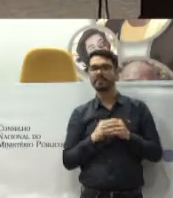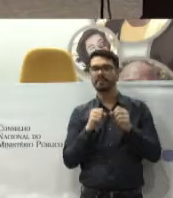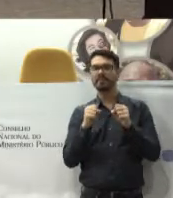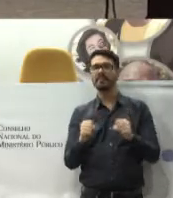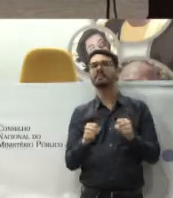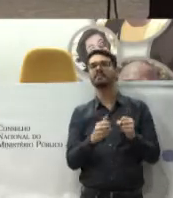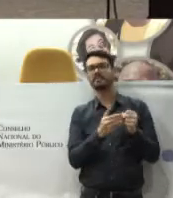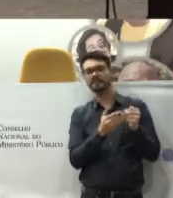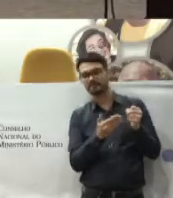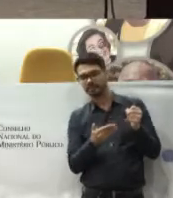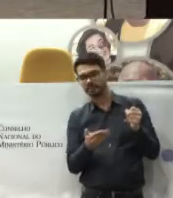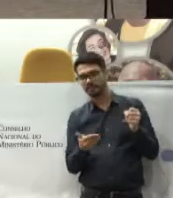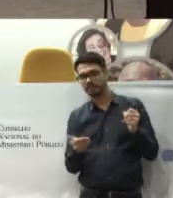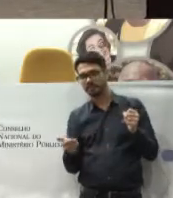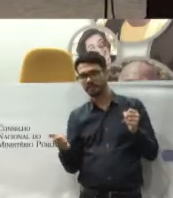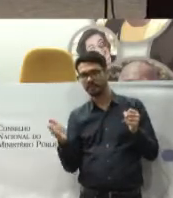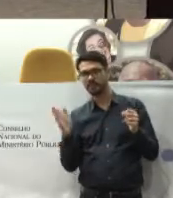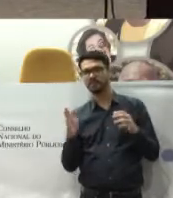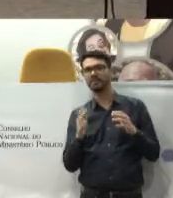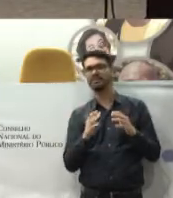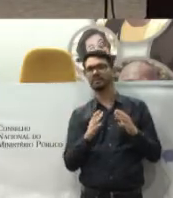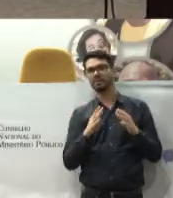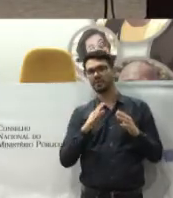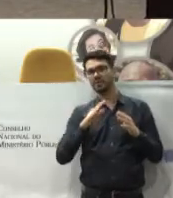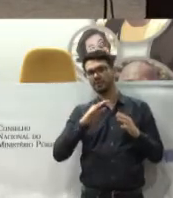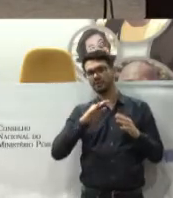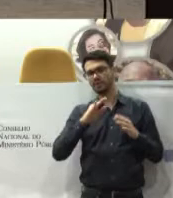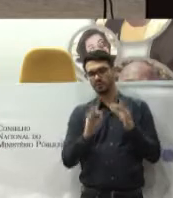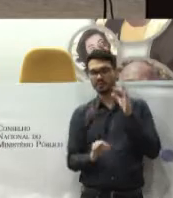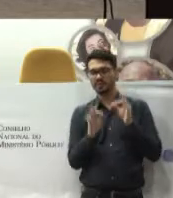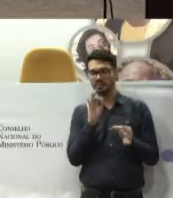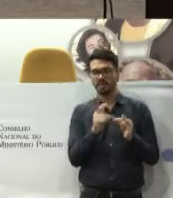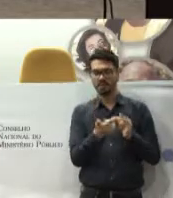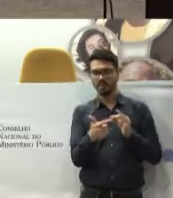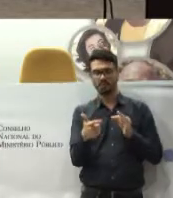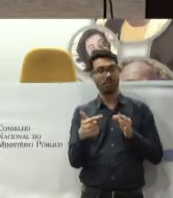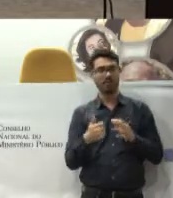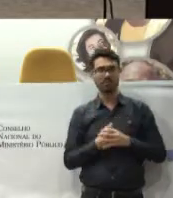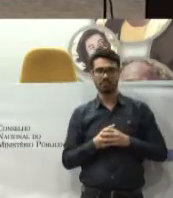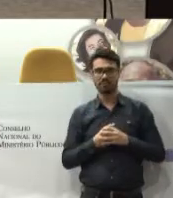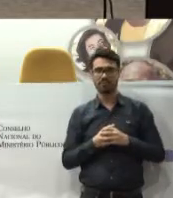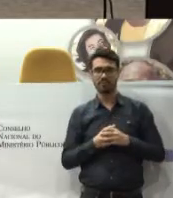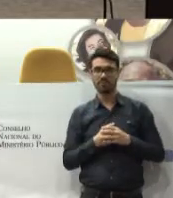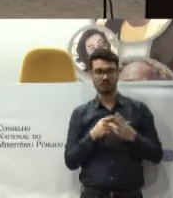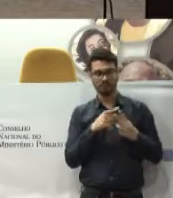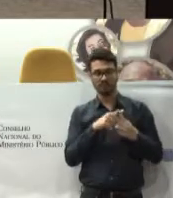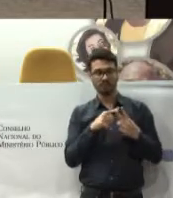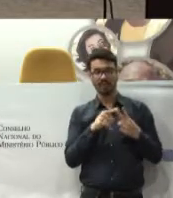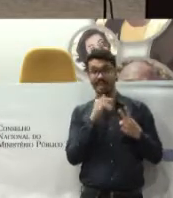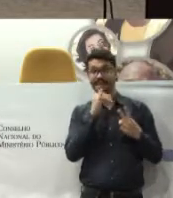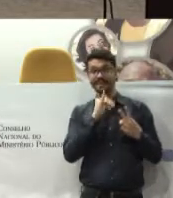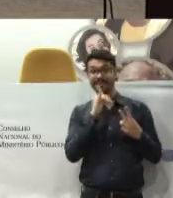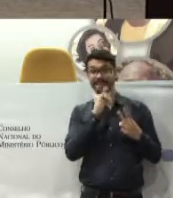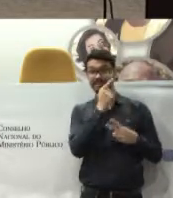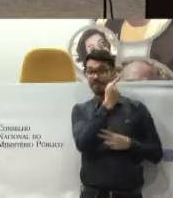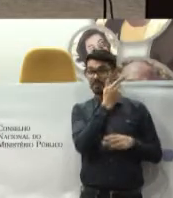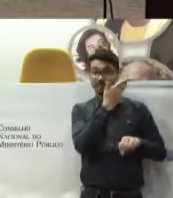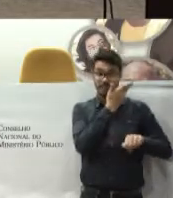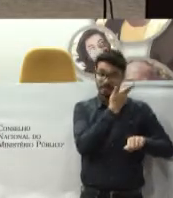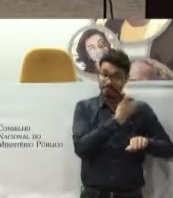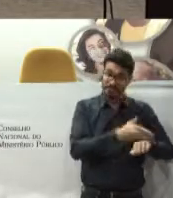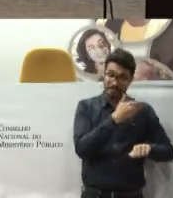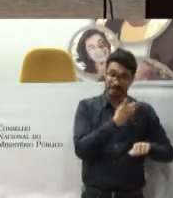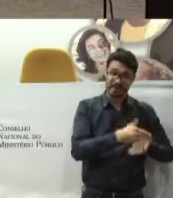permitir a execução de um título judicial que já não existia mais. Então, dois exemplos em que nós temos aplicação